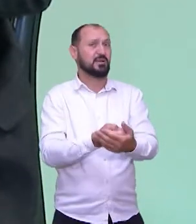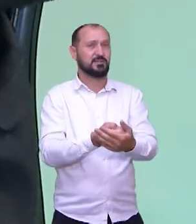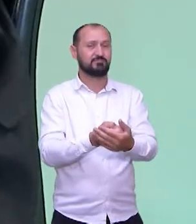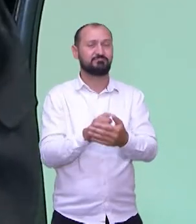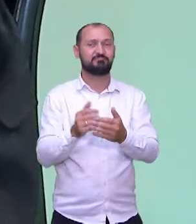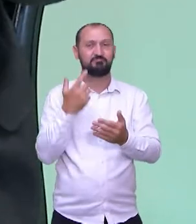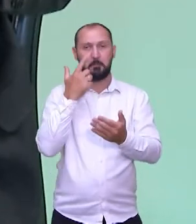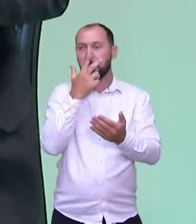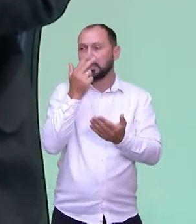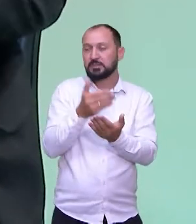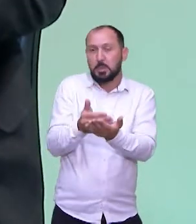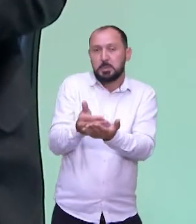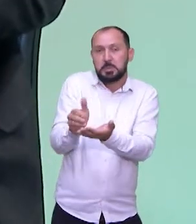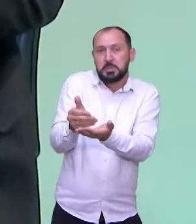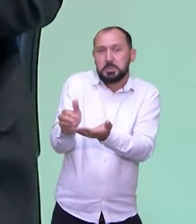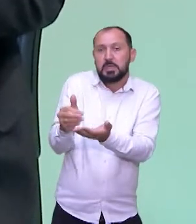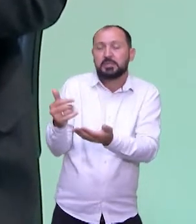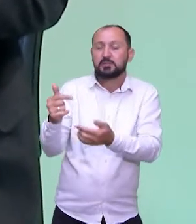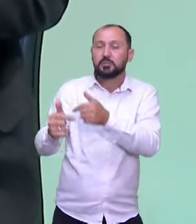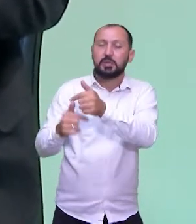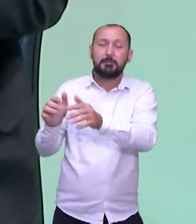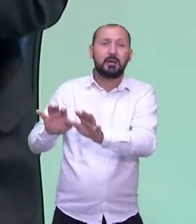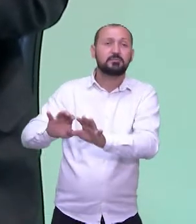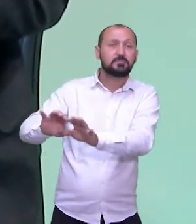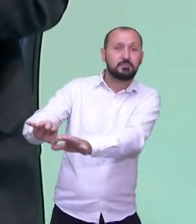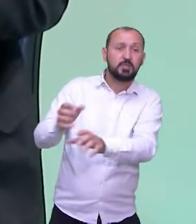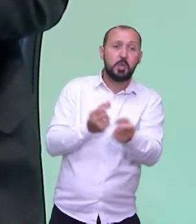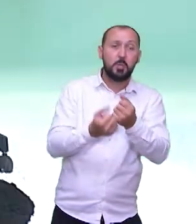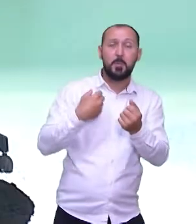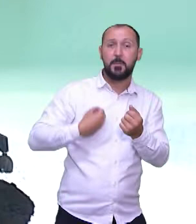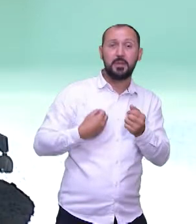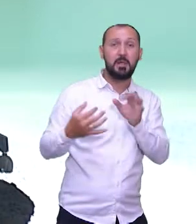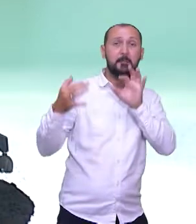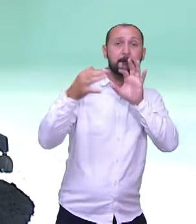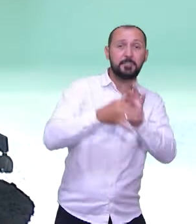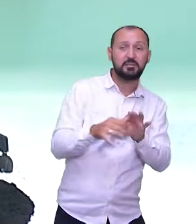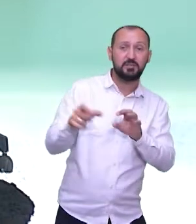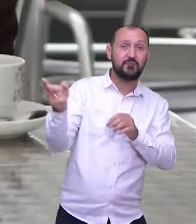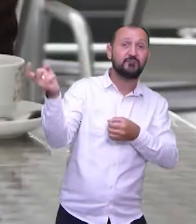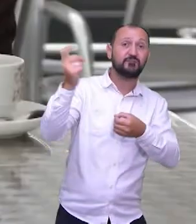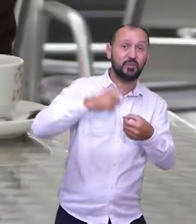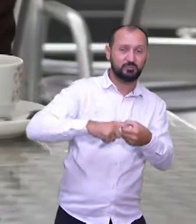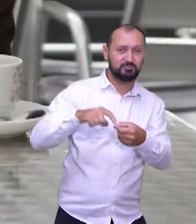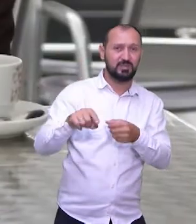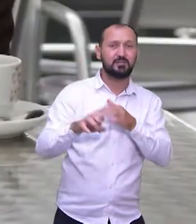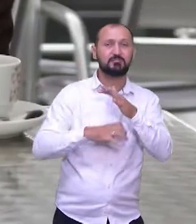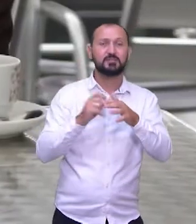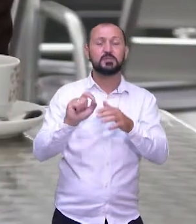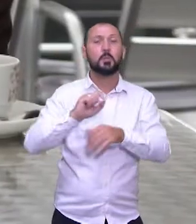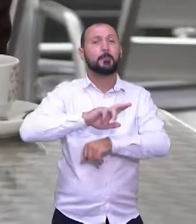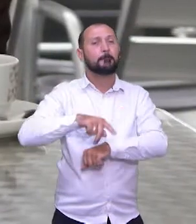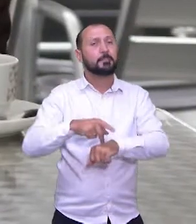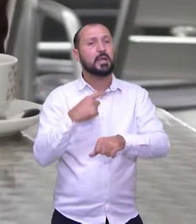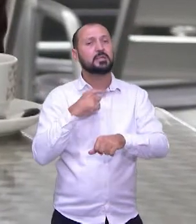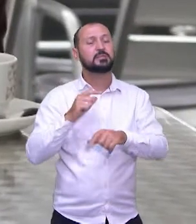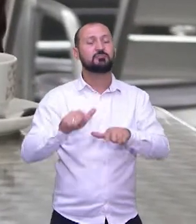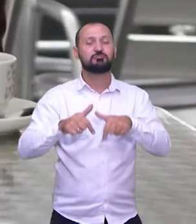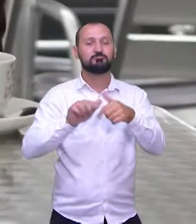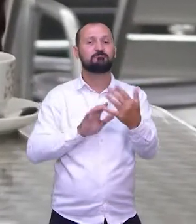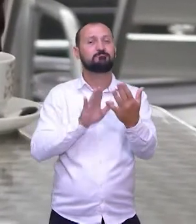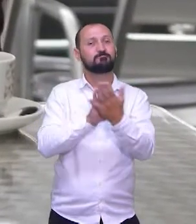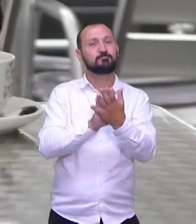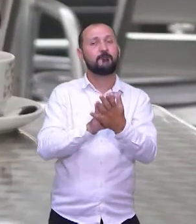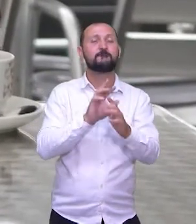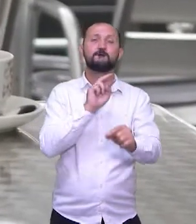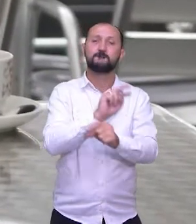pagar, estão fora da nossa atividade, né, econômica, conseguir resgatar esses empresários, que um país que anda na